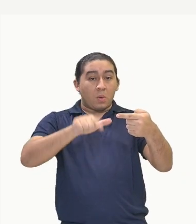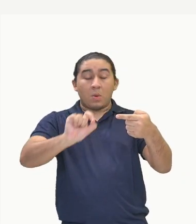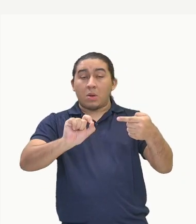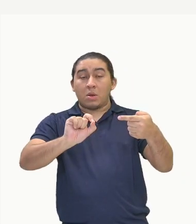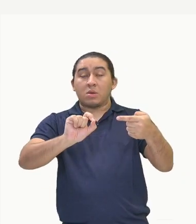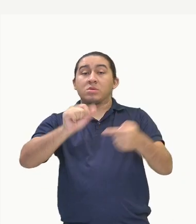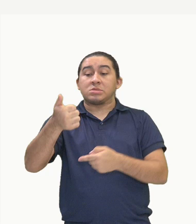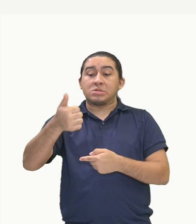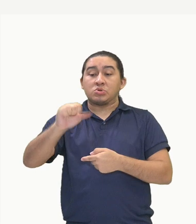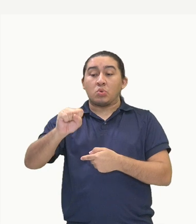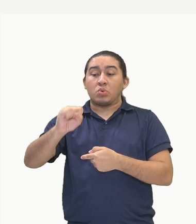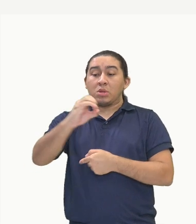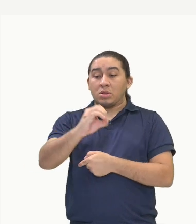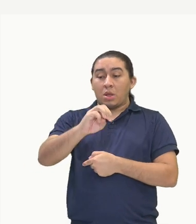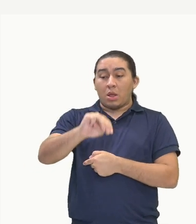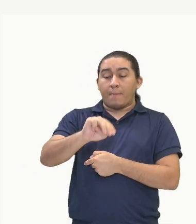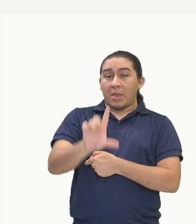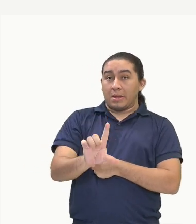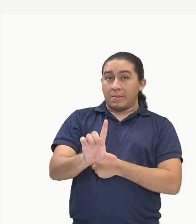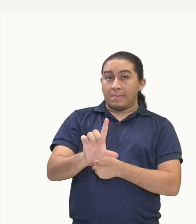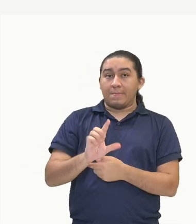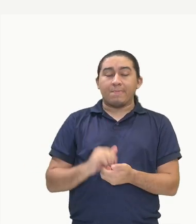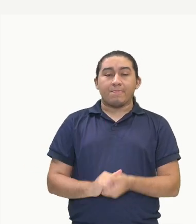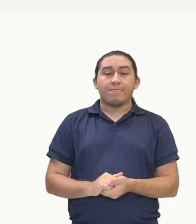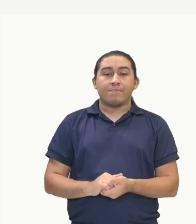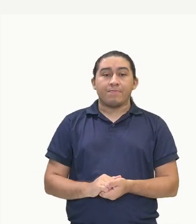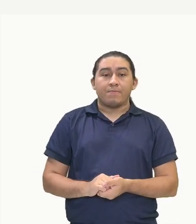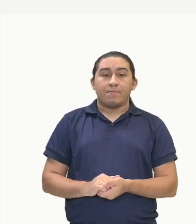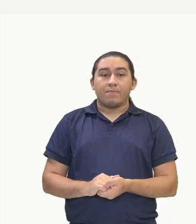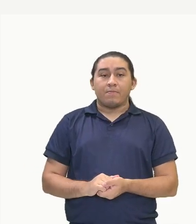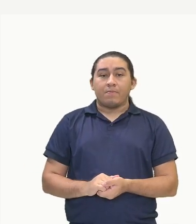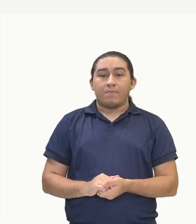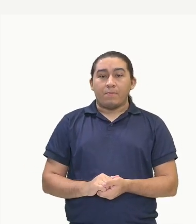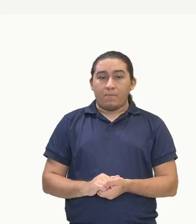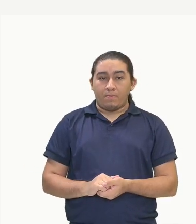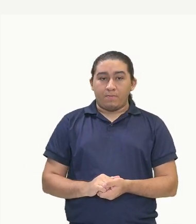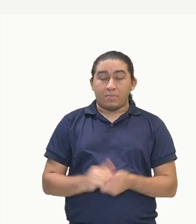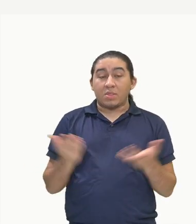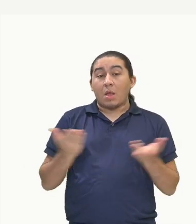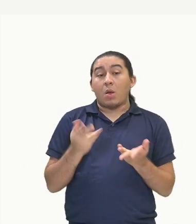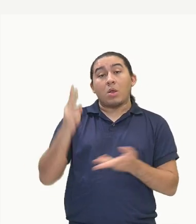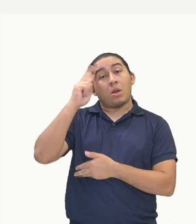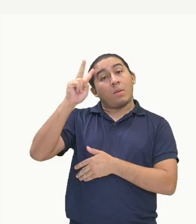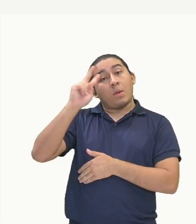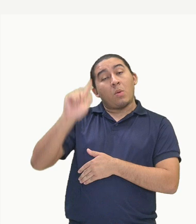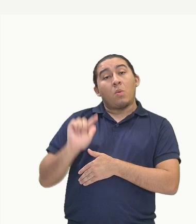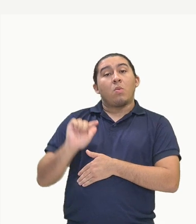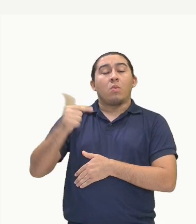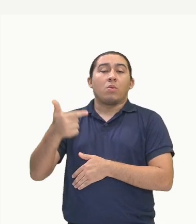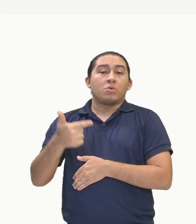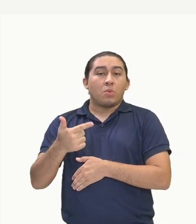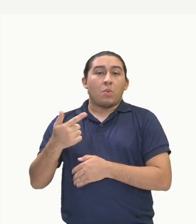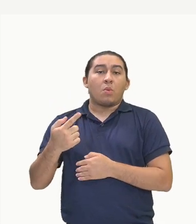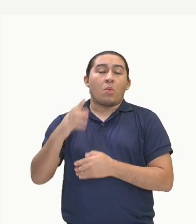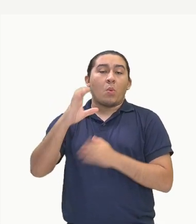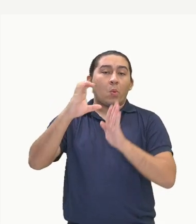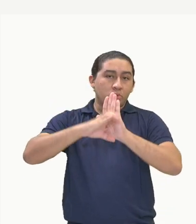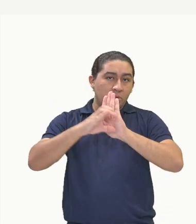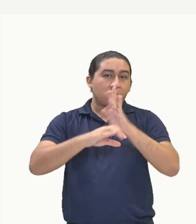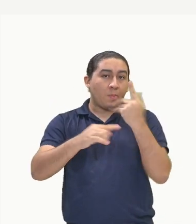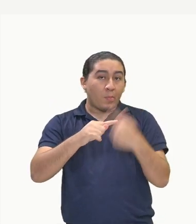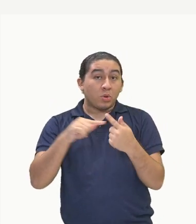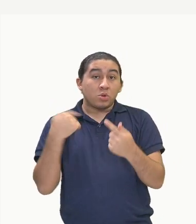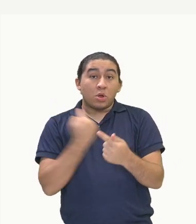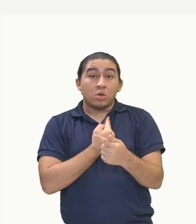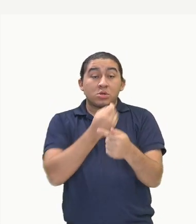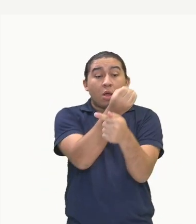certo? Ok? Agora nós vamos lembrar um outro conceito. Já que estamos falando de fração, já sabemos